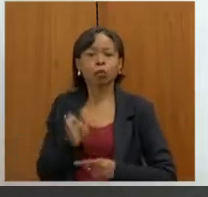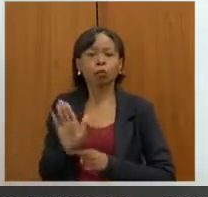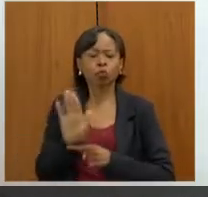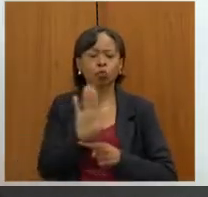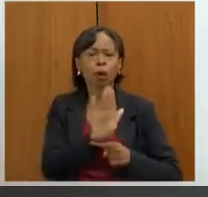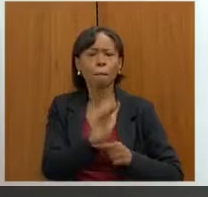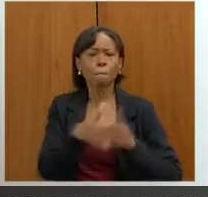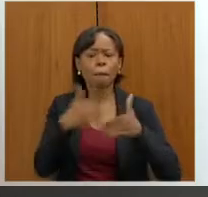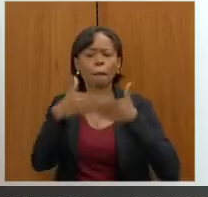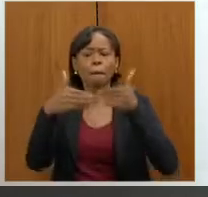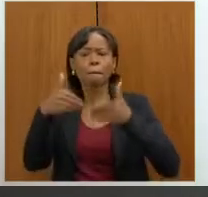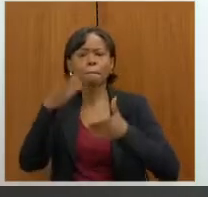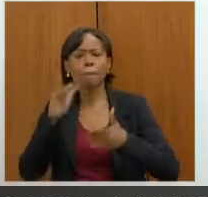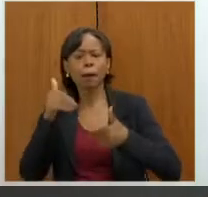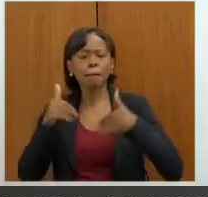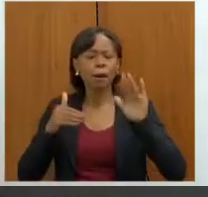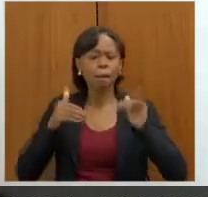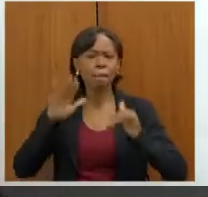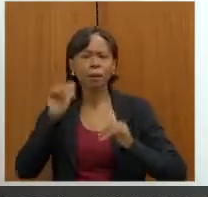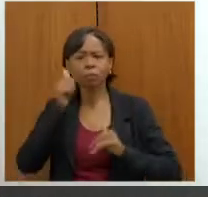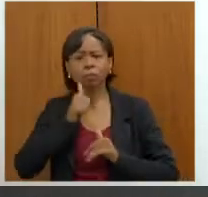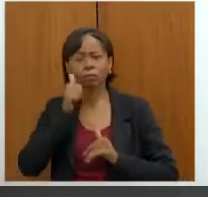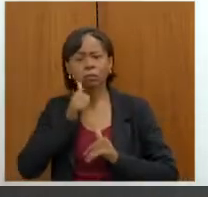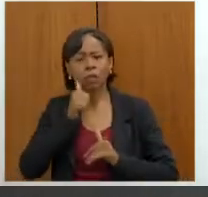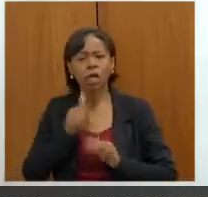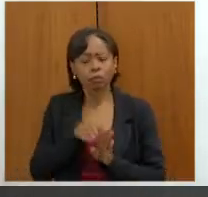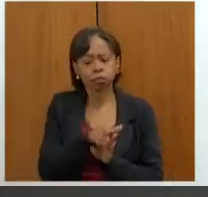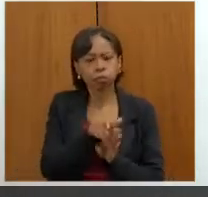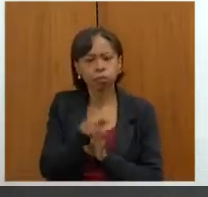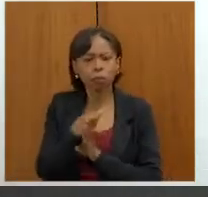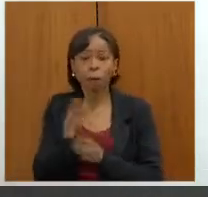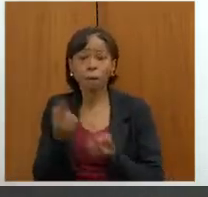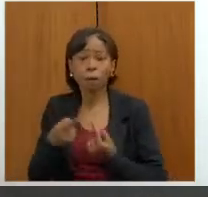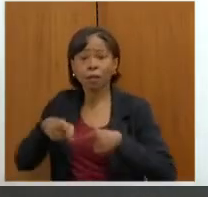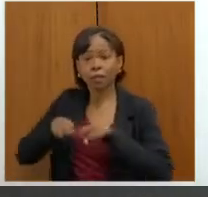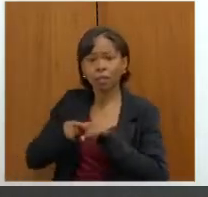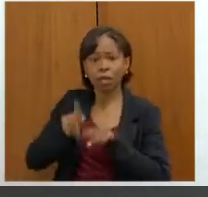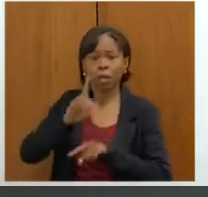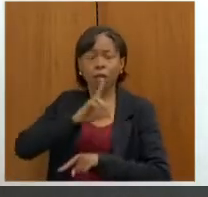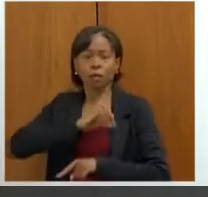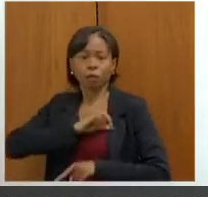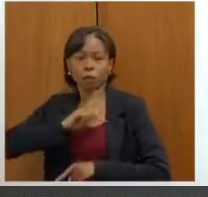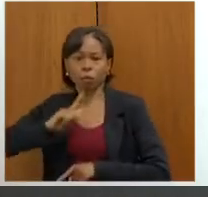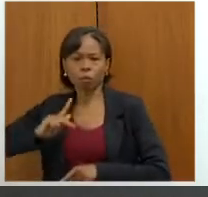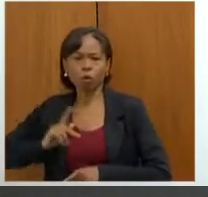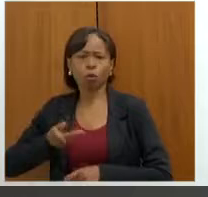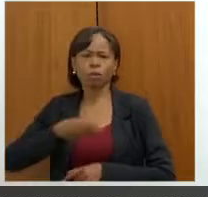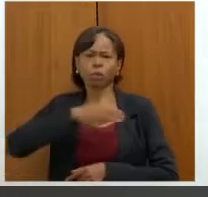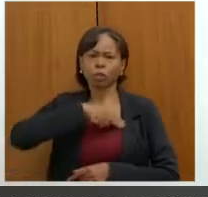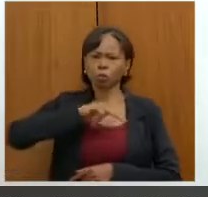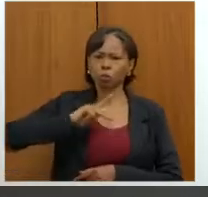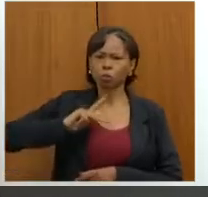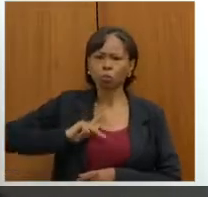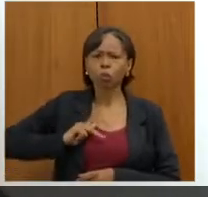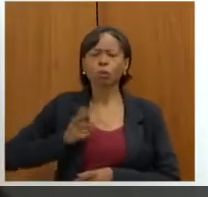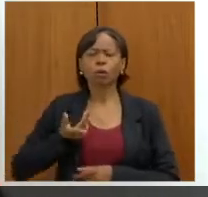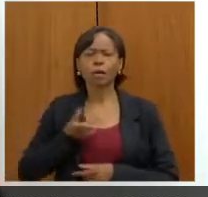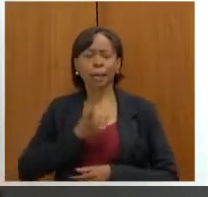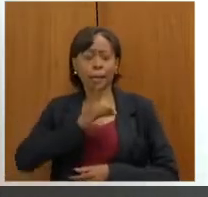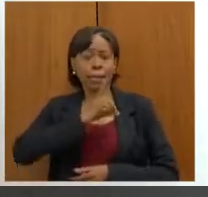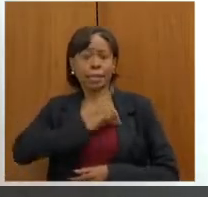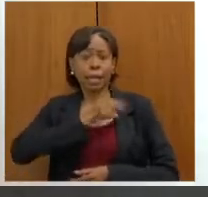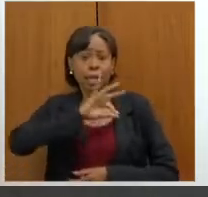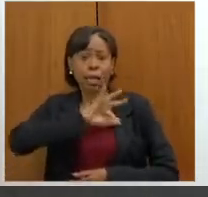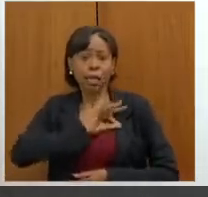processo de formação de orientações as parcerias é que o ministério público defensoria pública na delegacia de mulheres enfim